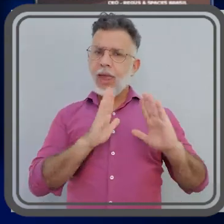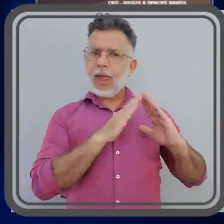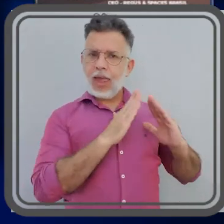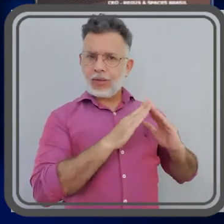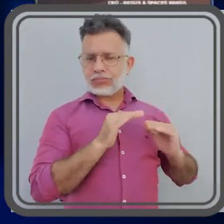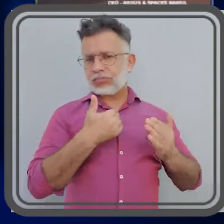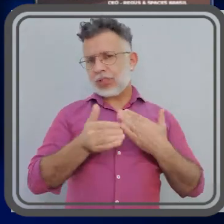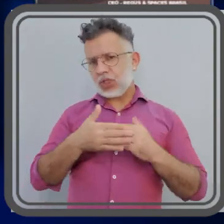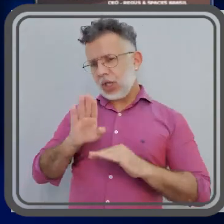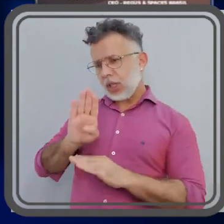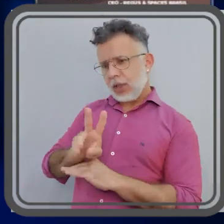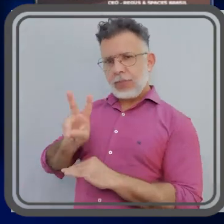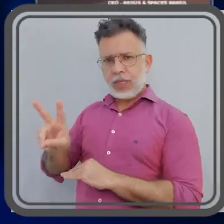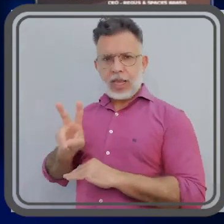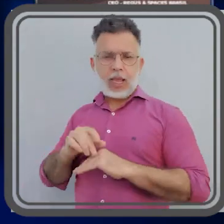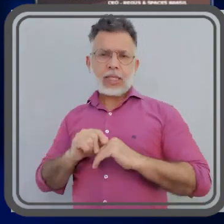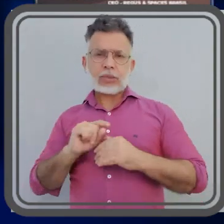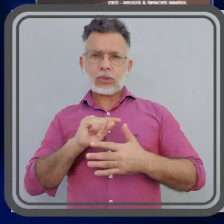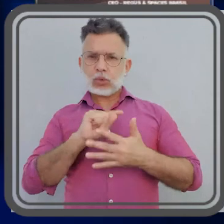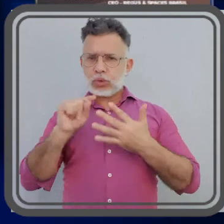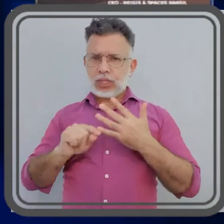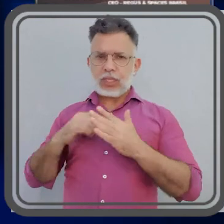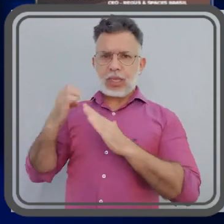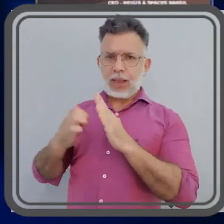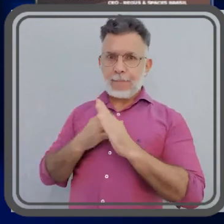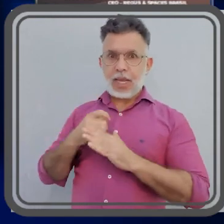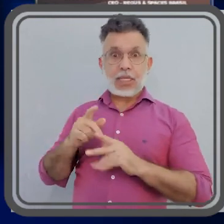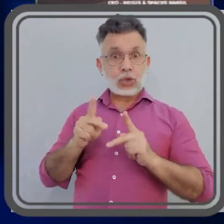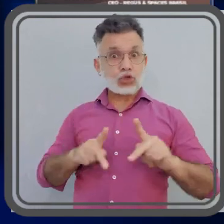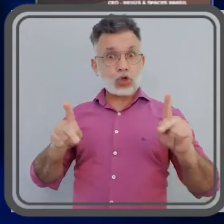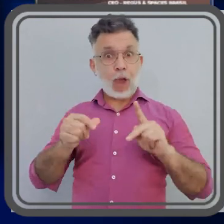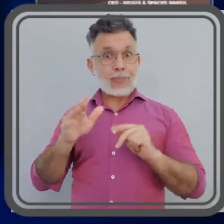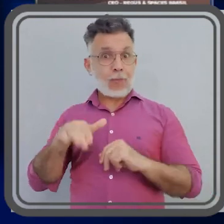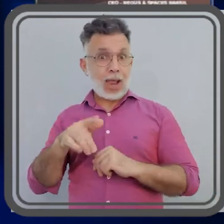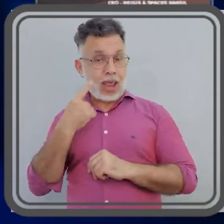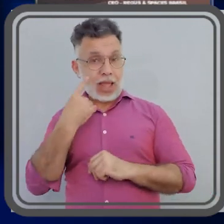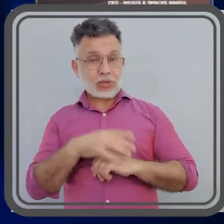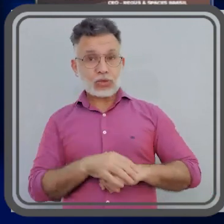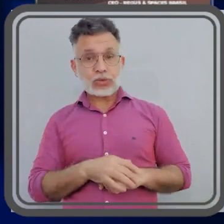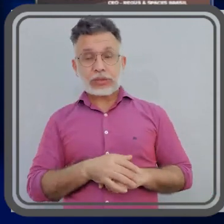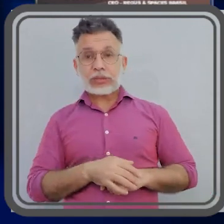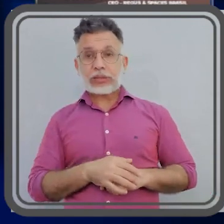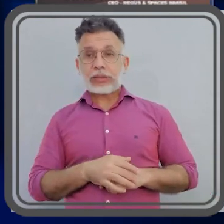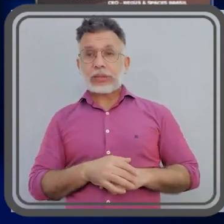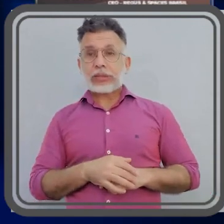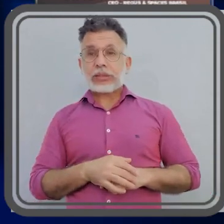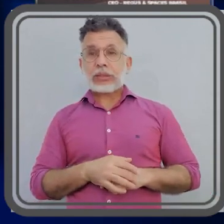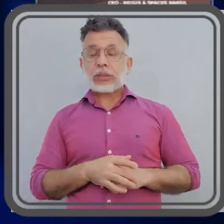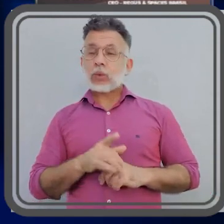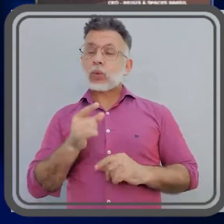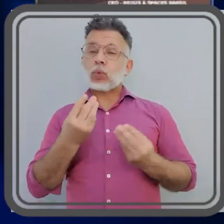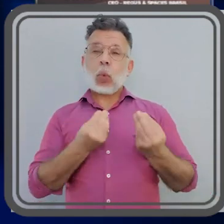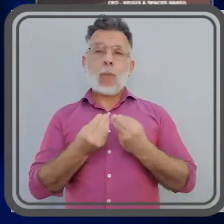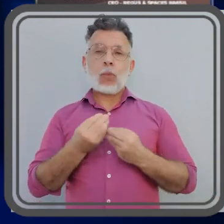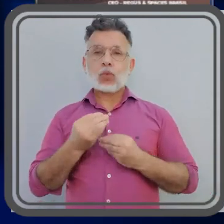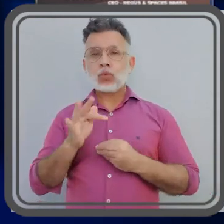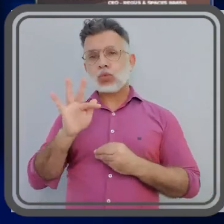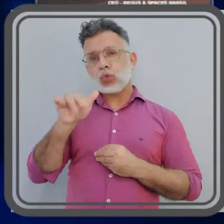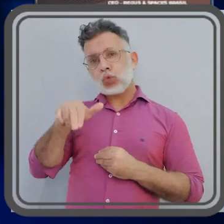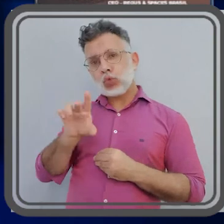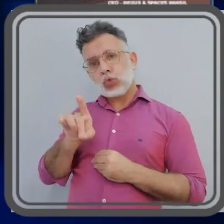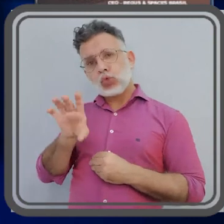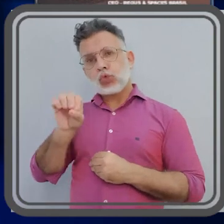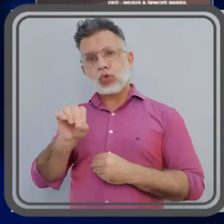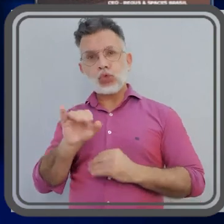seja as empresas listadas, né, empresas de shopping, acho que estão muito baratas, como as empresas, os fundos imobiliários.